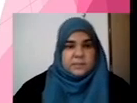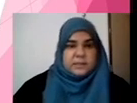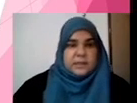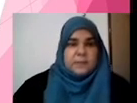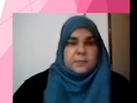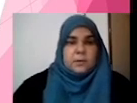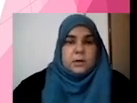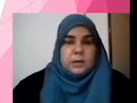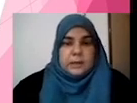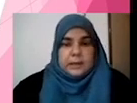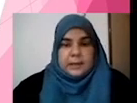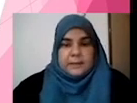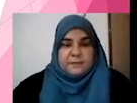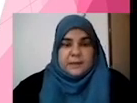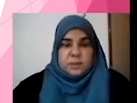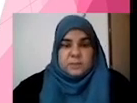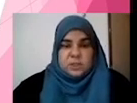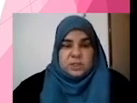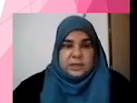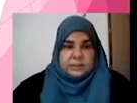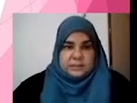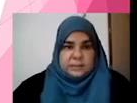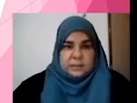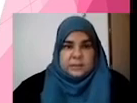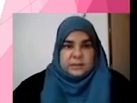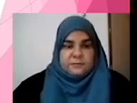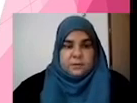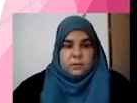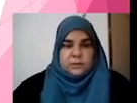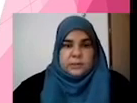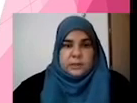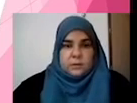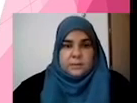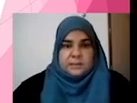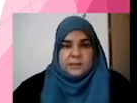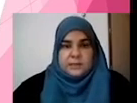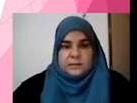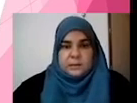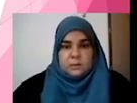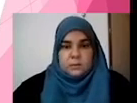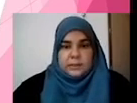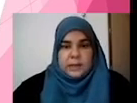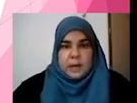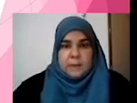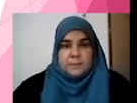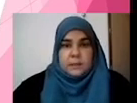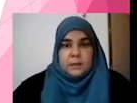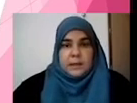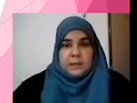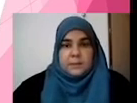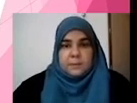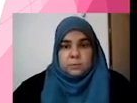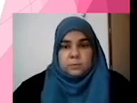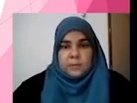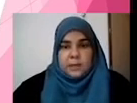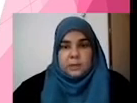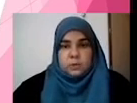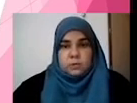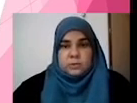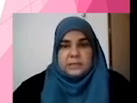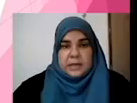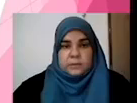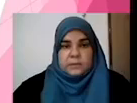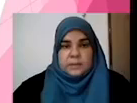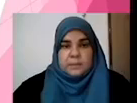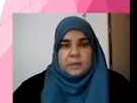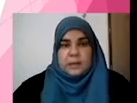próximo exemplo fala de medianas. Na figura, o triângulo ABC retângulo em A, M é ponto médio